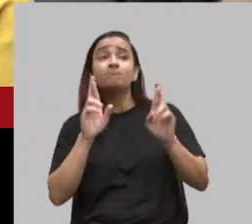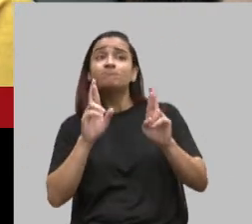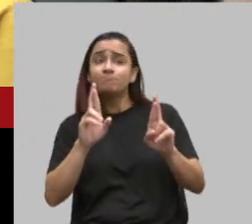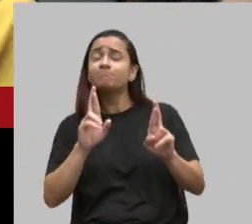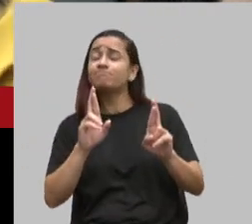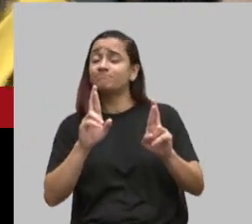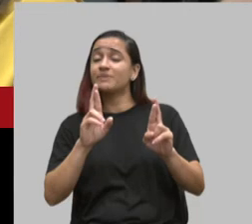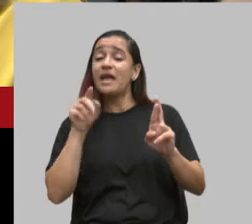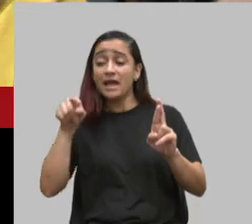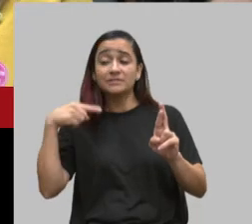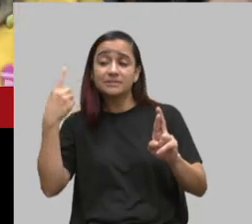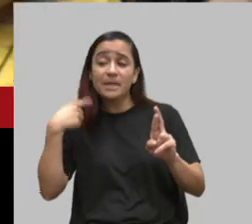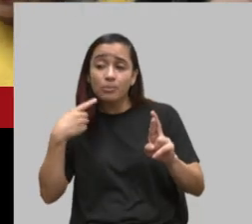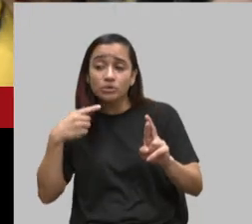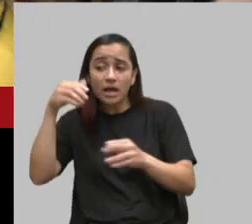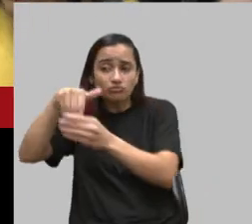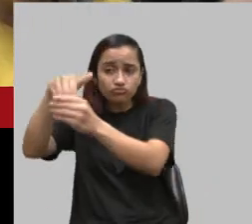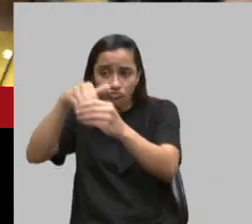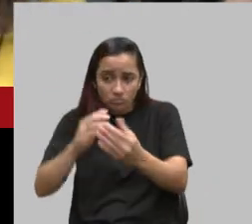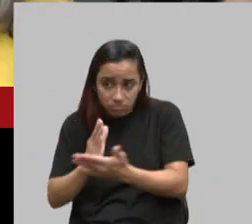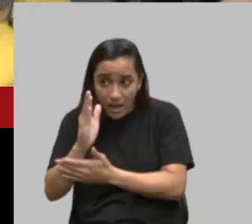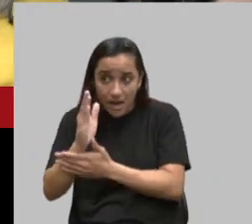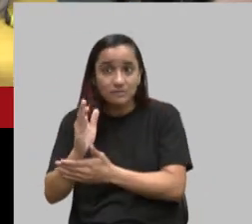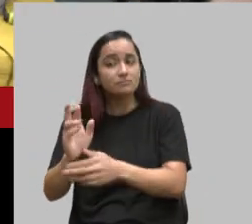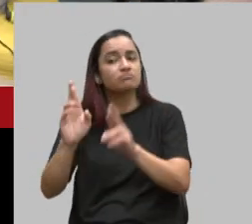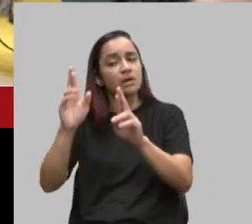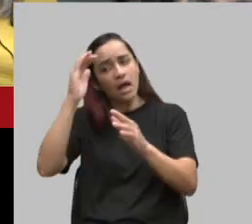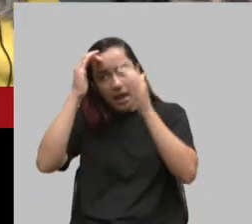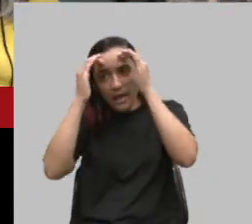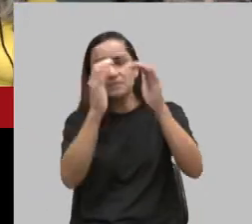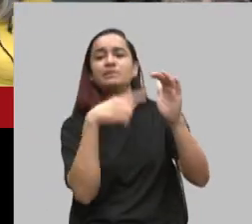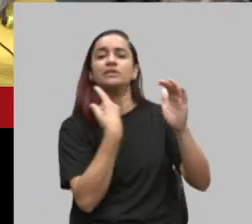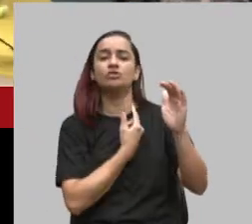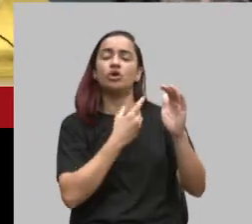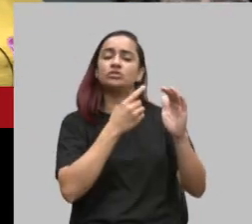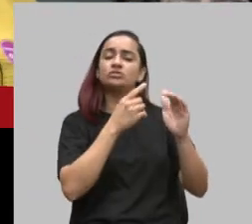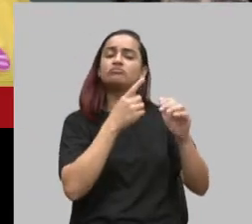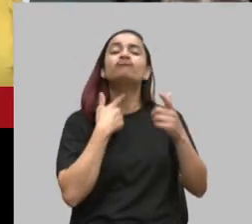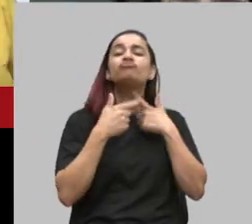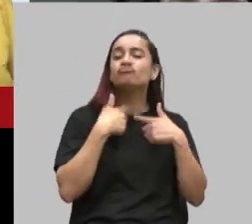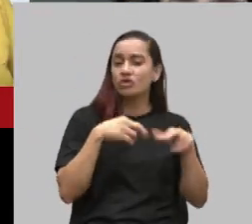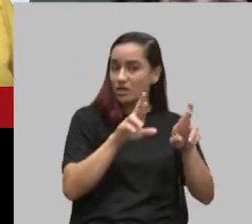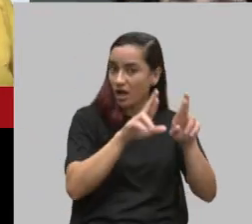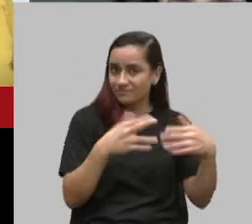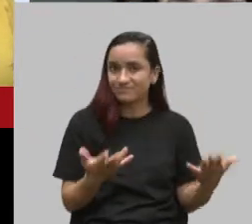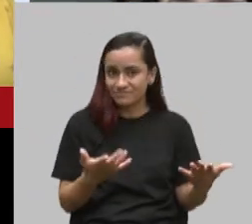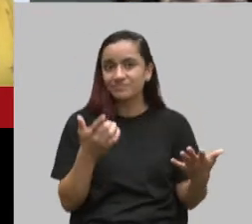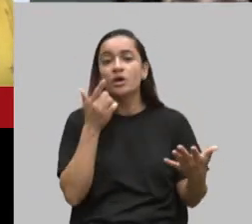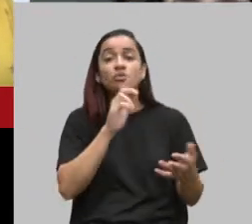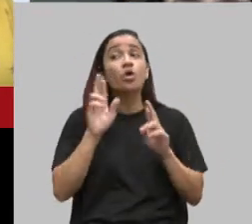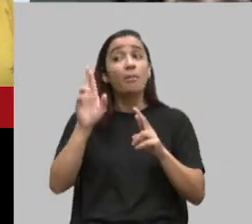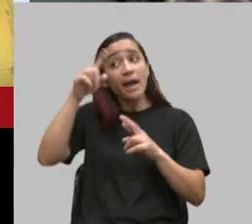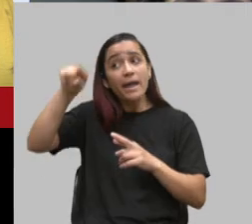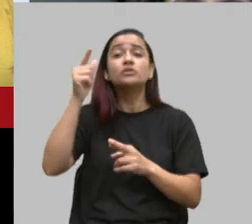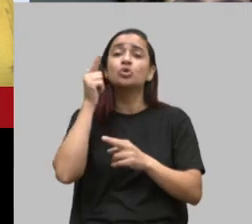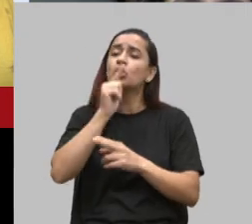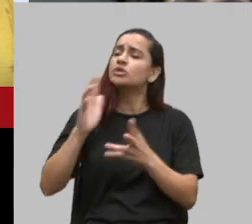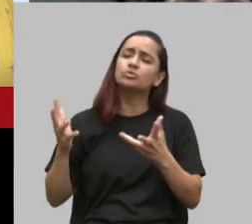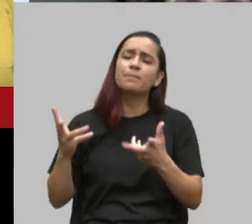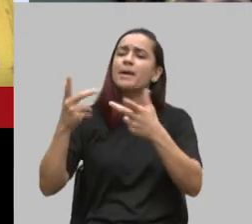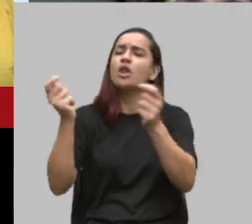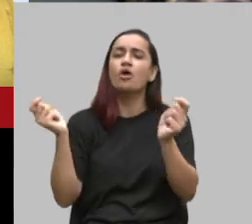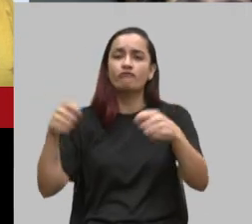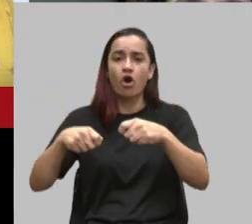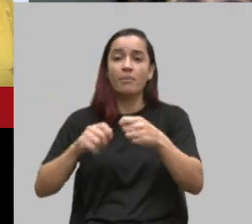eleitos cumpram a vontade de nós jovens então nós esperamos que eles cumpram da melhor forma esse investimento